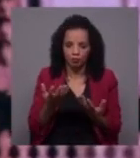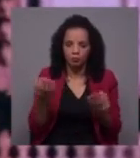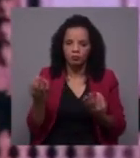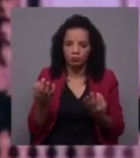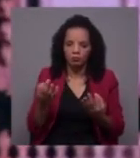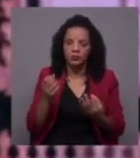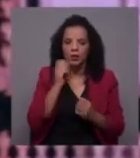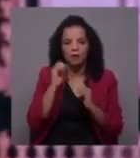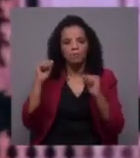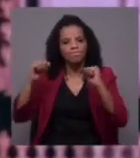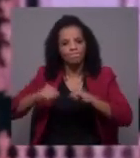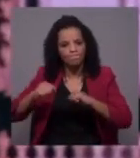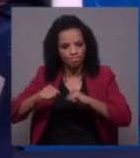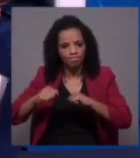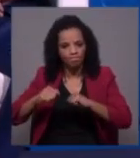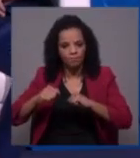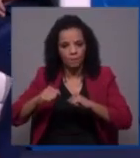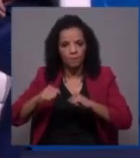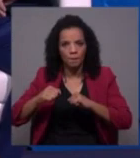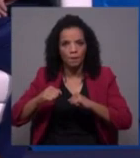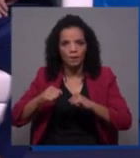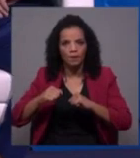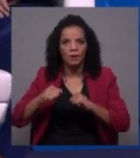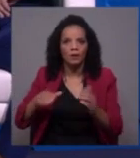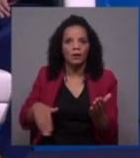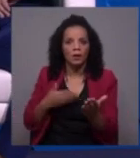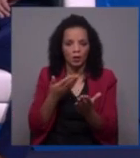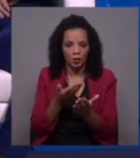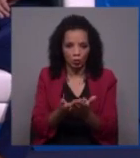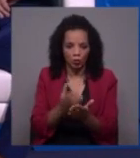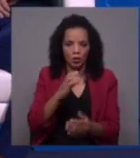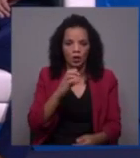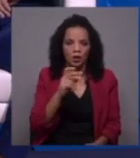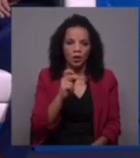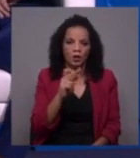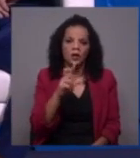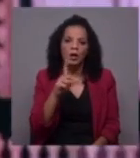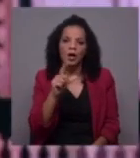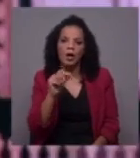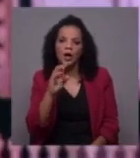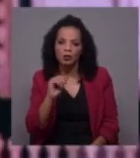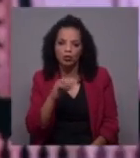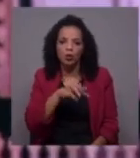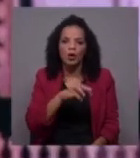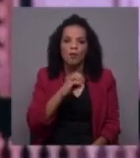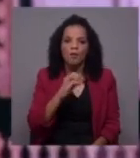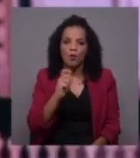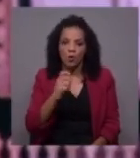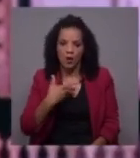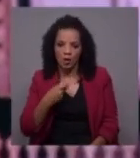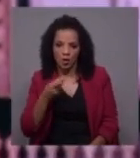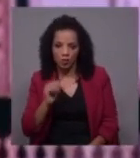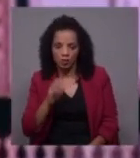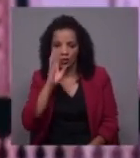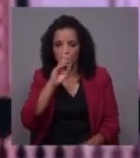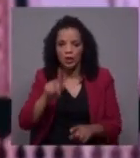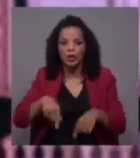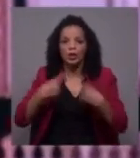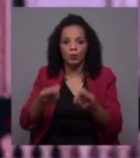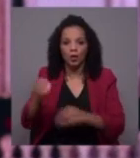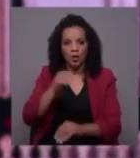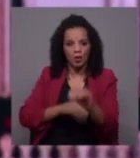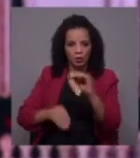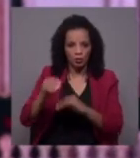para se entender com a candidatura de Carlos Moedas, caso essa situação se coloque depois do dia das eleições.